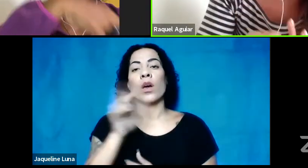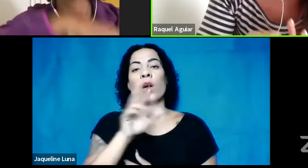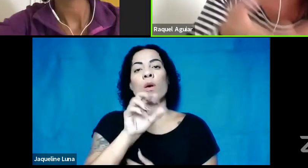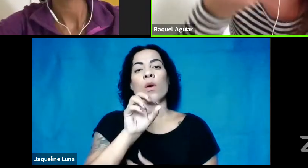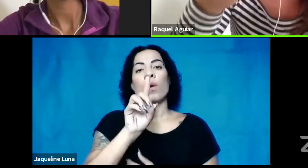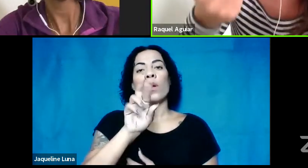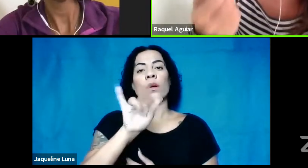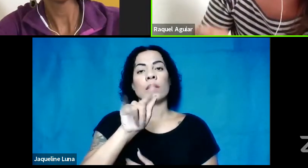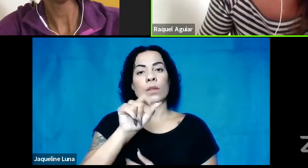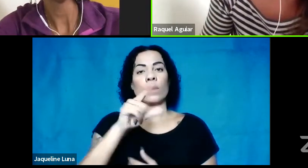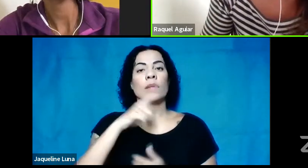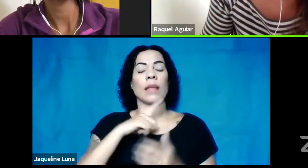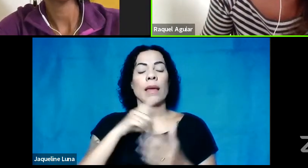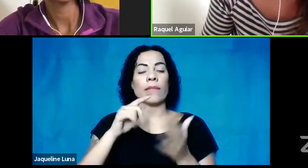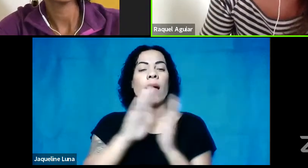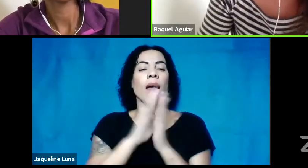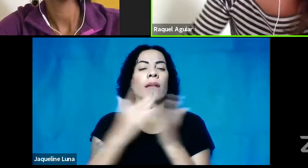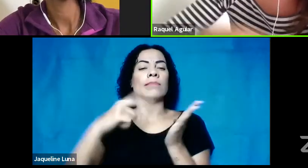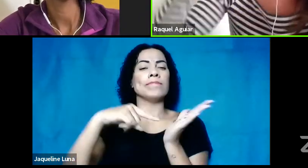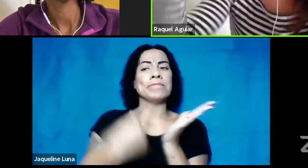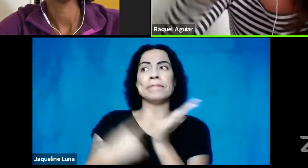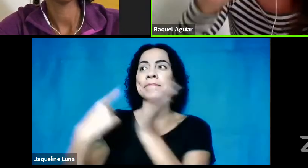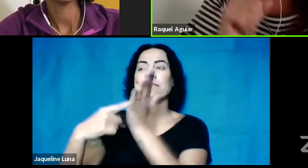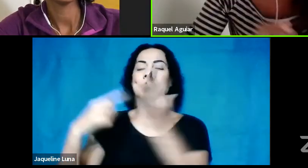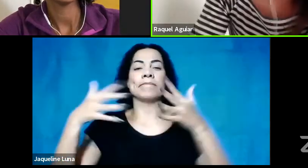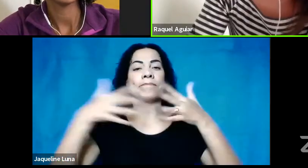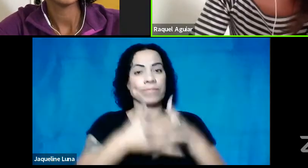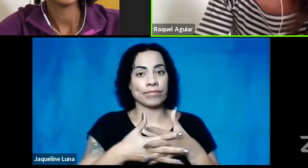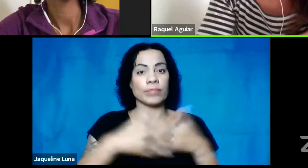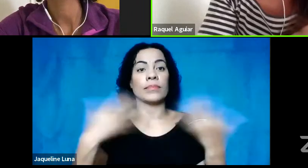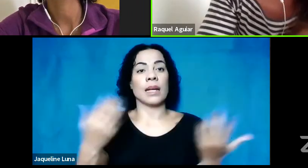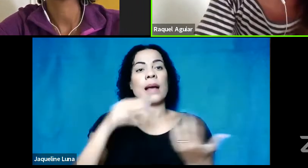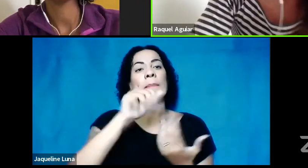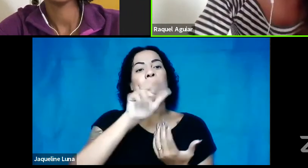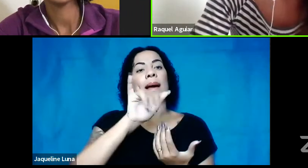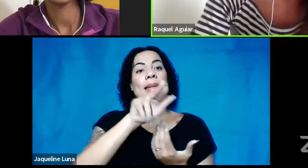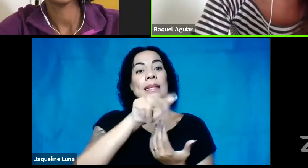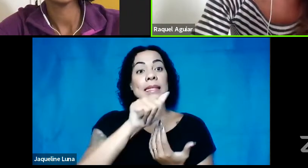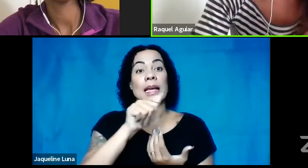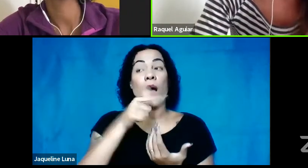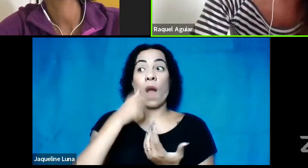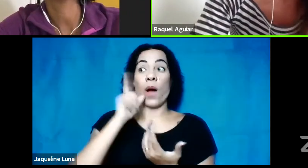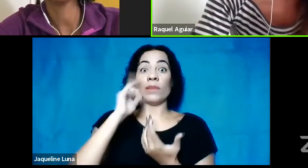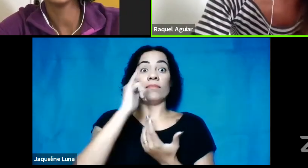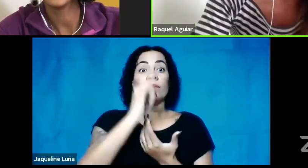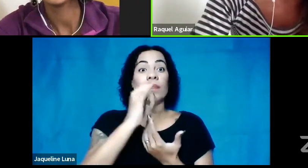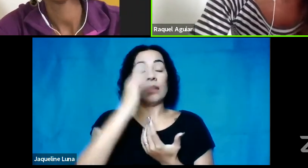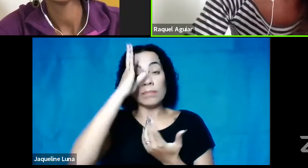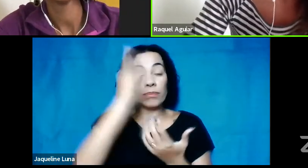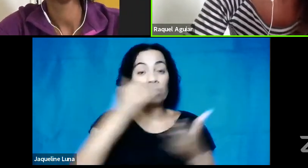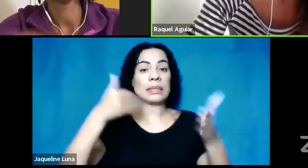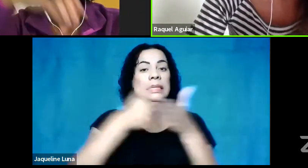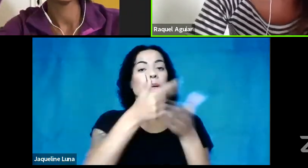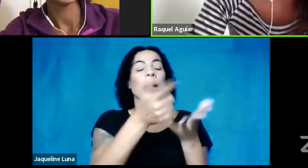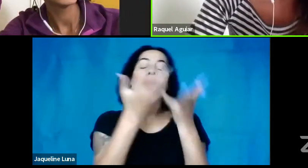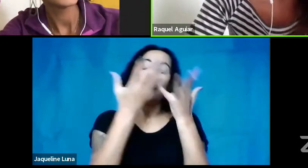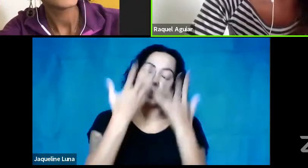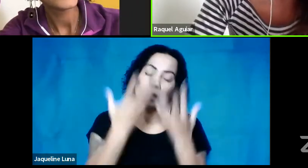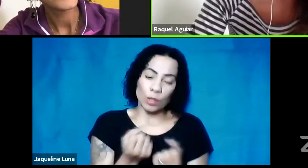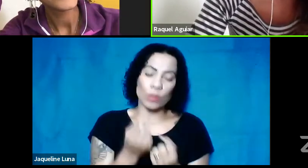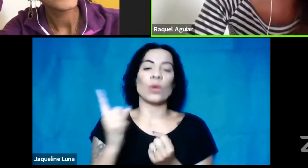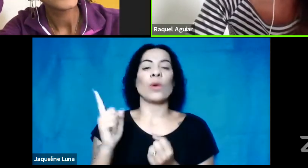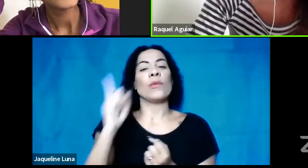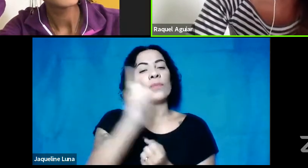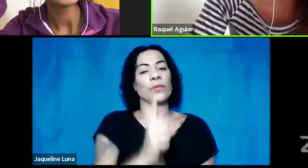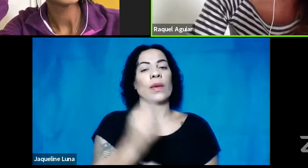agenda de conflito, não pôde estar aqui com a gente hoje. E a Marina topou quase que de véspera, né, Marina? Para estar com a gente hoje compondo essa pauta